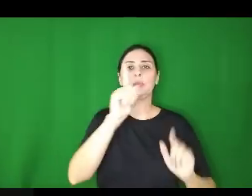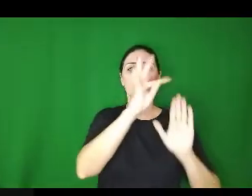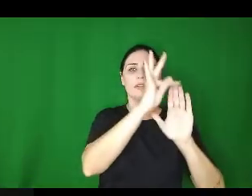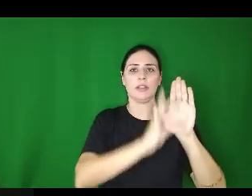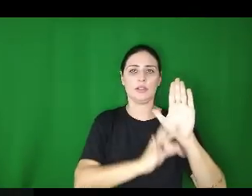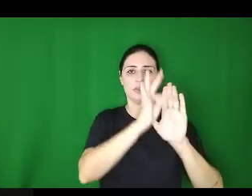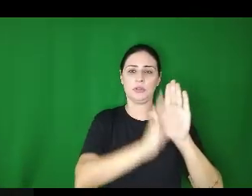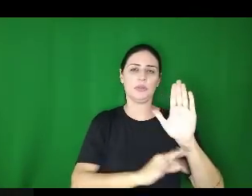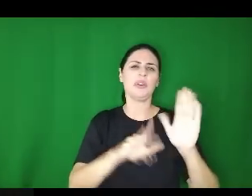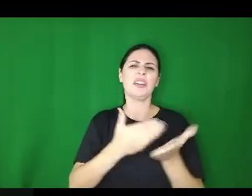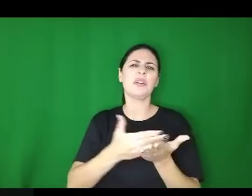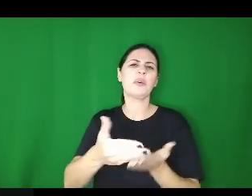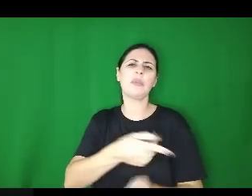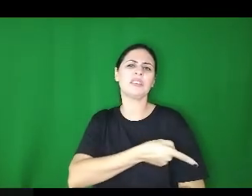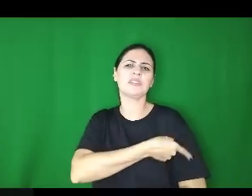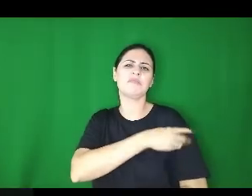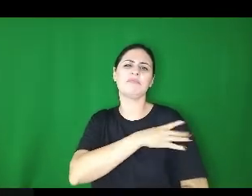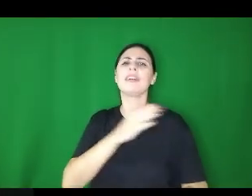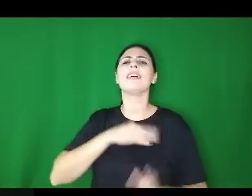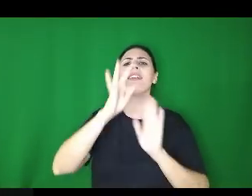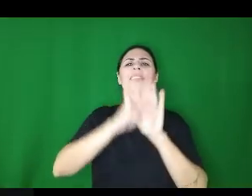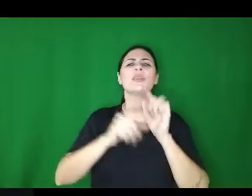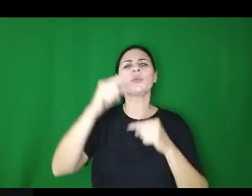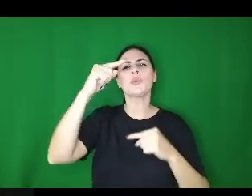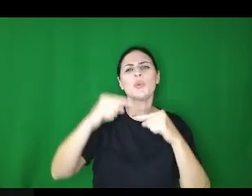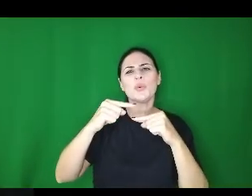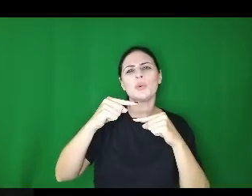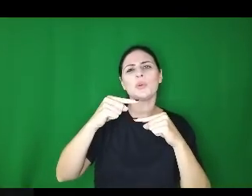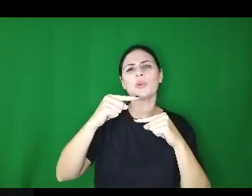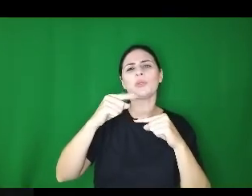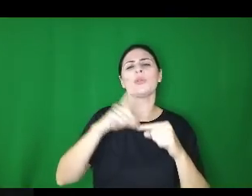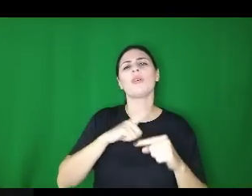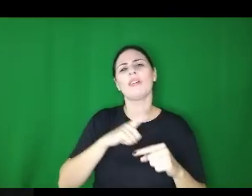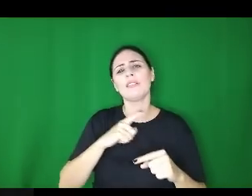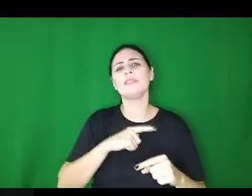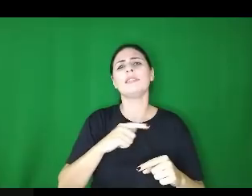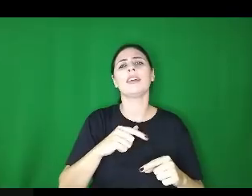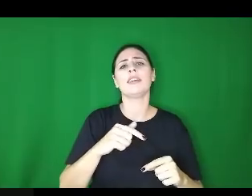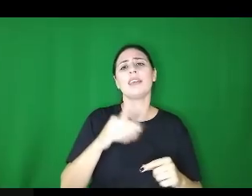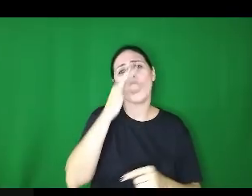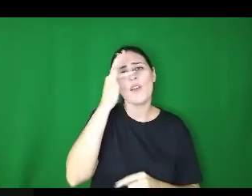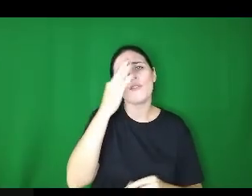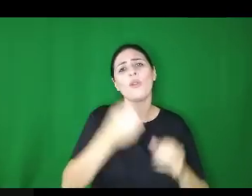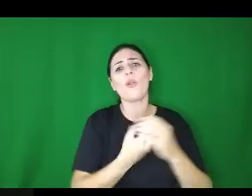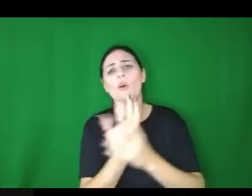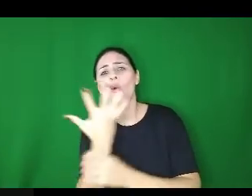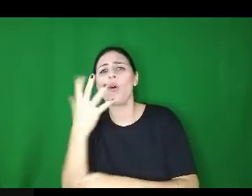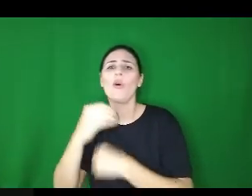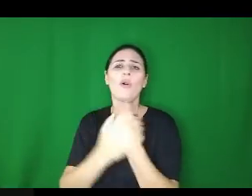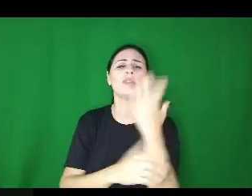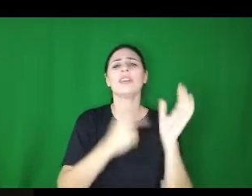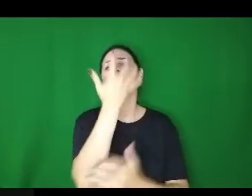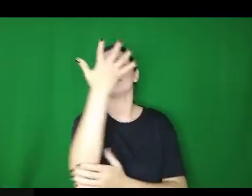aí eu posso interpretar, bom, eu já decodifico, né? Já consigo decodificar, mas eu posso chegar ao nível